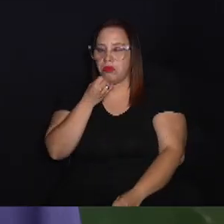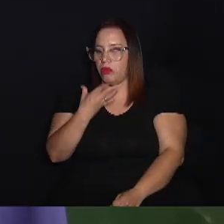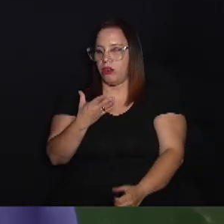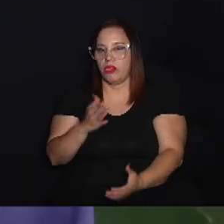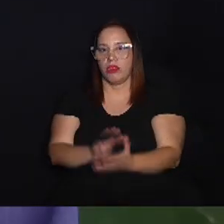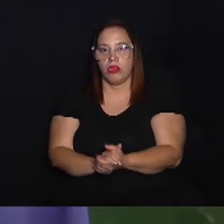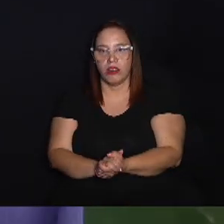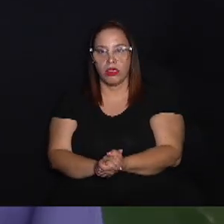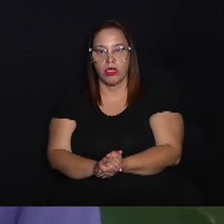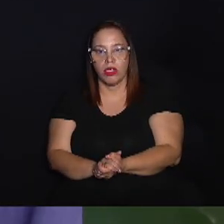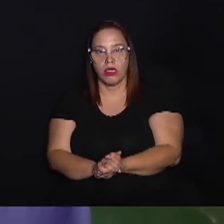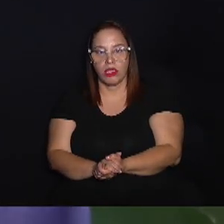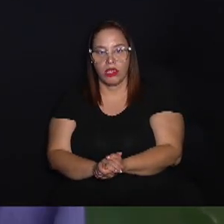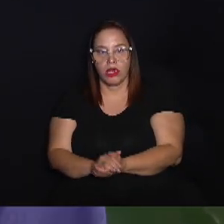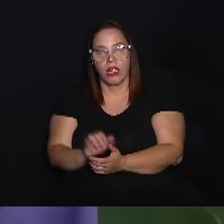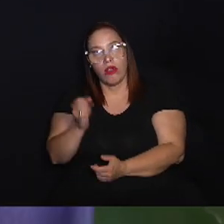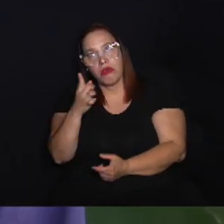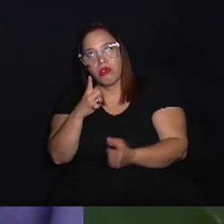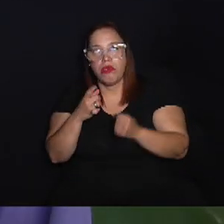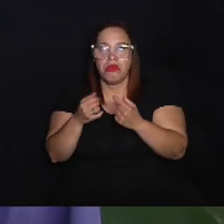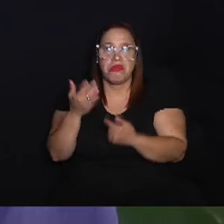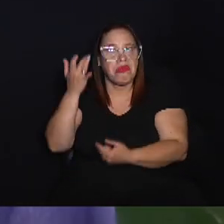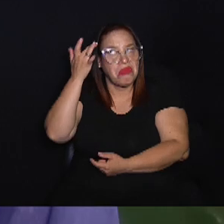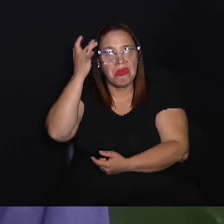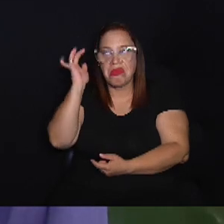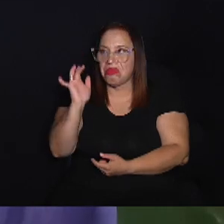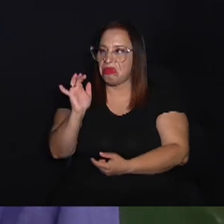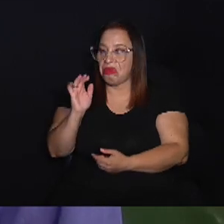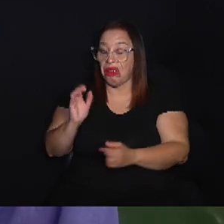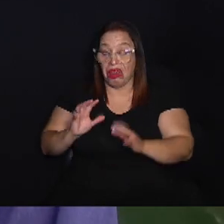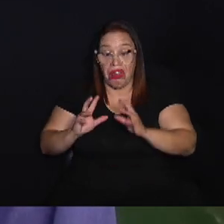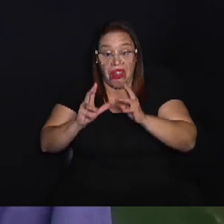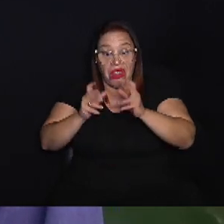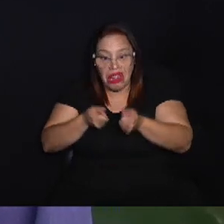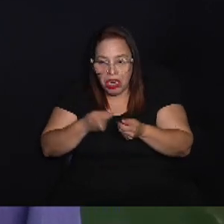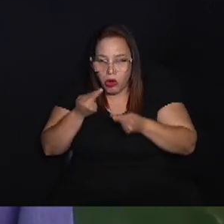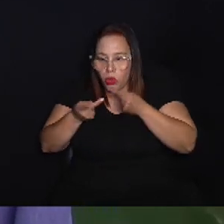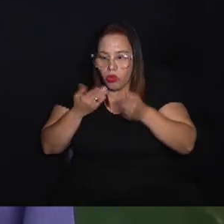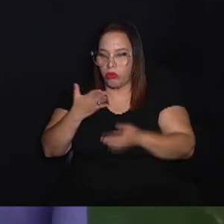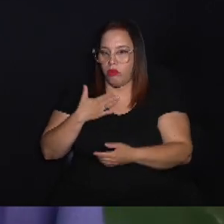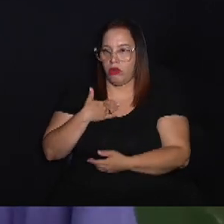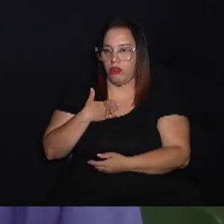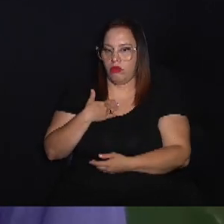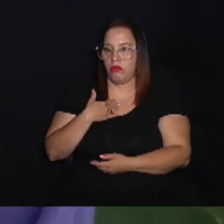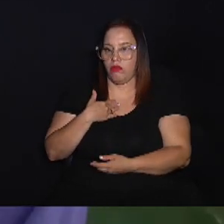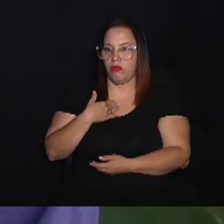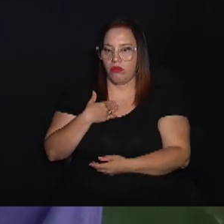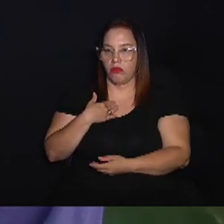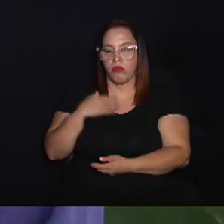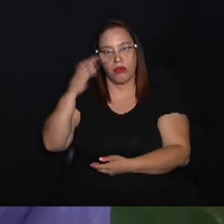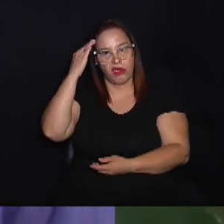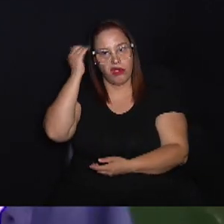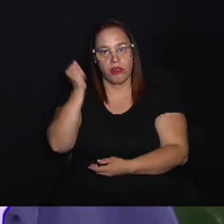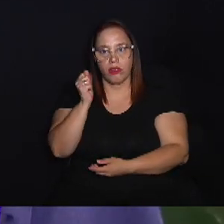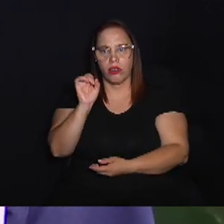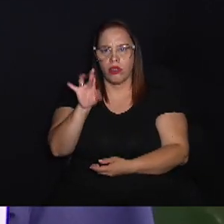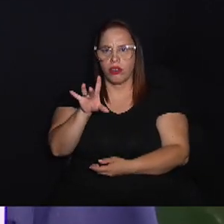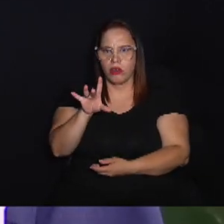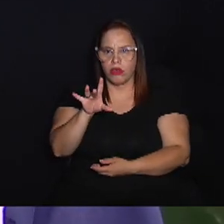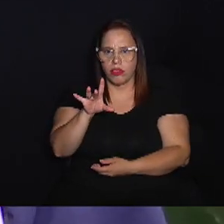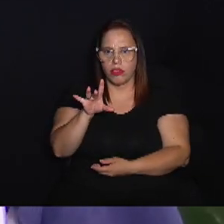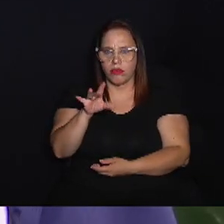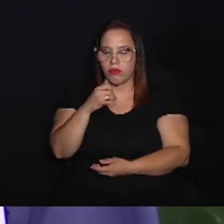Eu sabia um pouco, só que eu não sabia de tanta coisa assim que ele contou pra gente. Eu sabia só que a gente